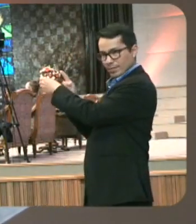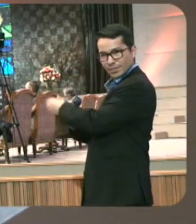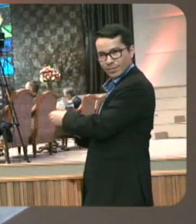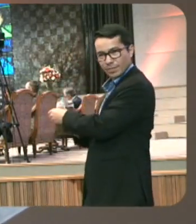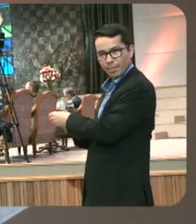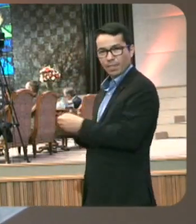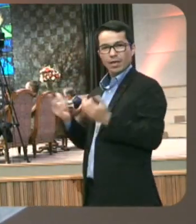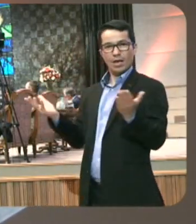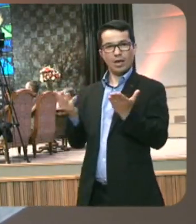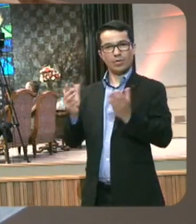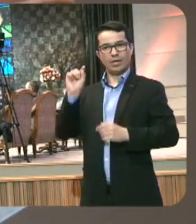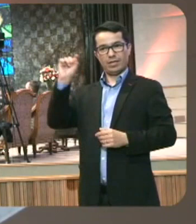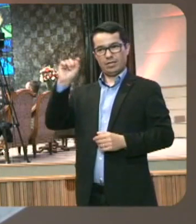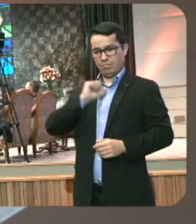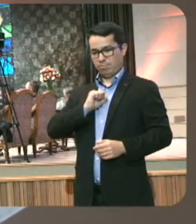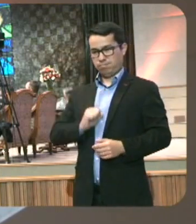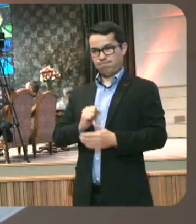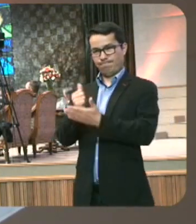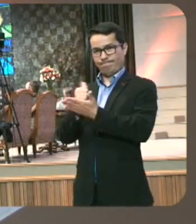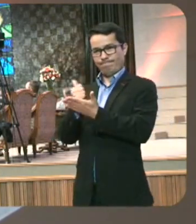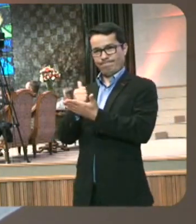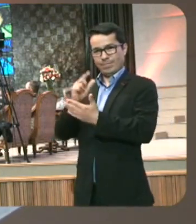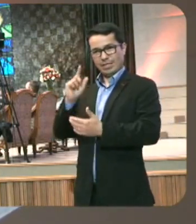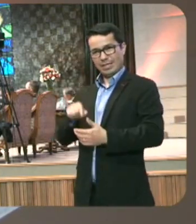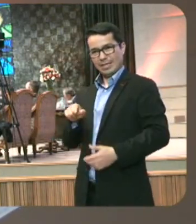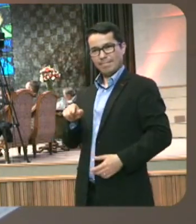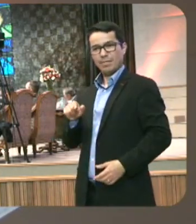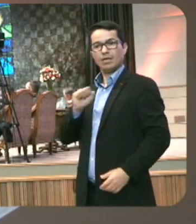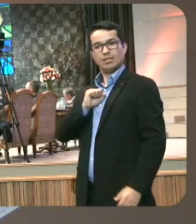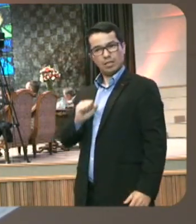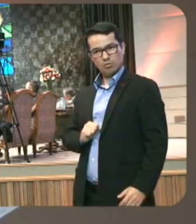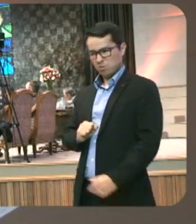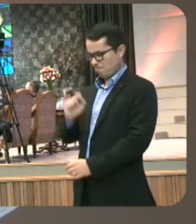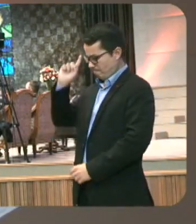pelos sacerdotes e pelos levitas. Por quê?